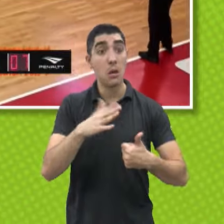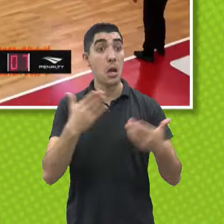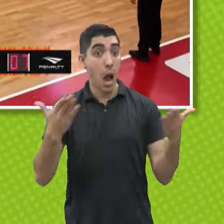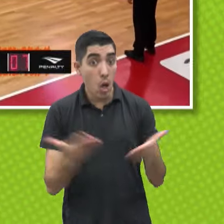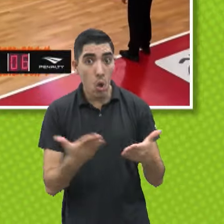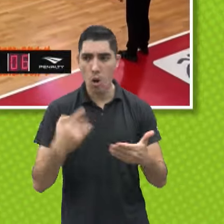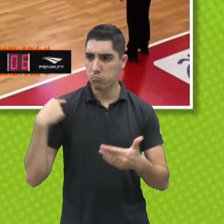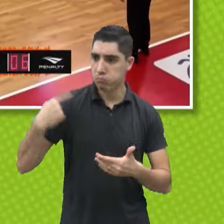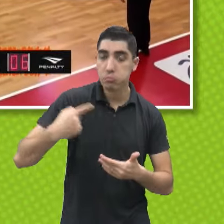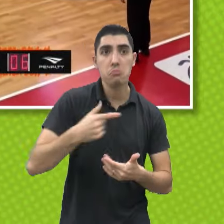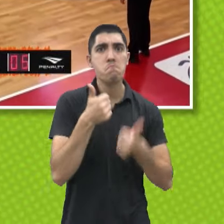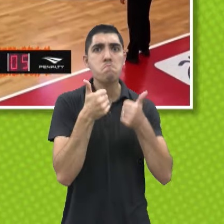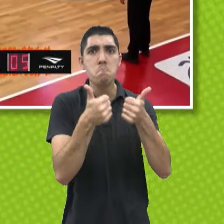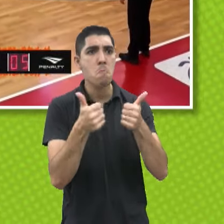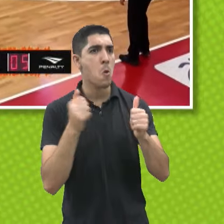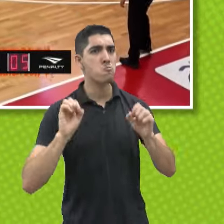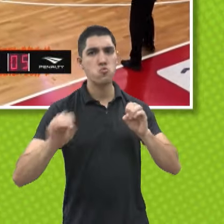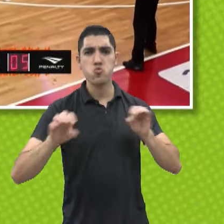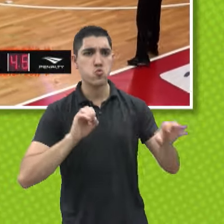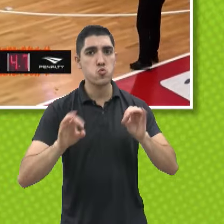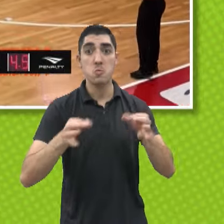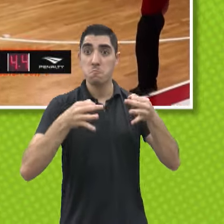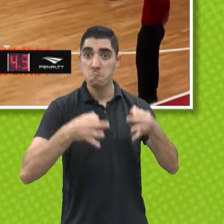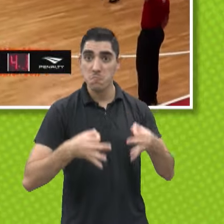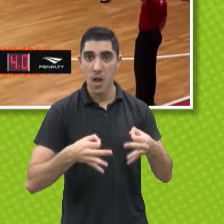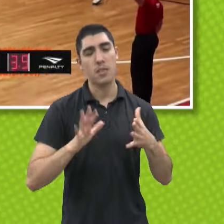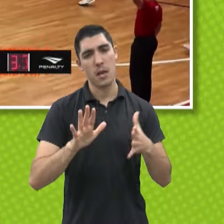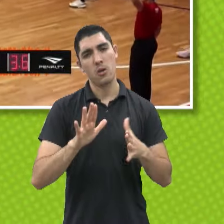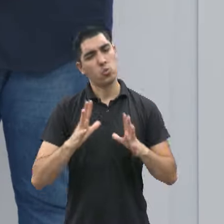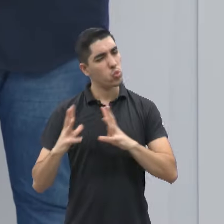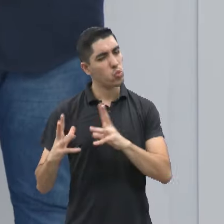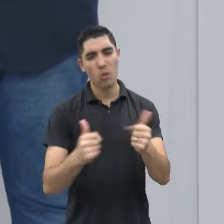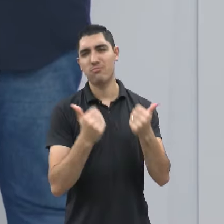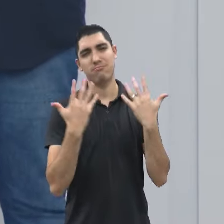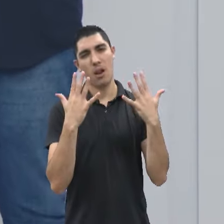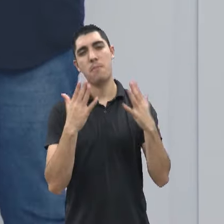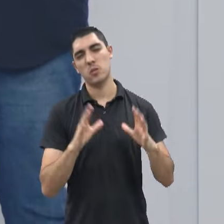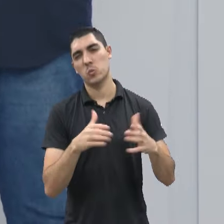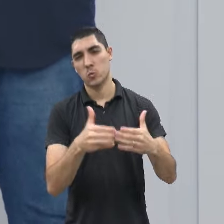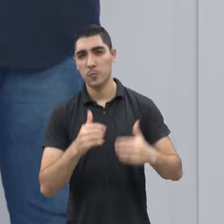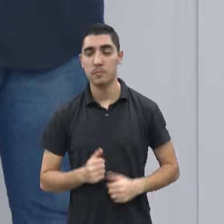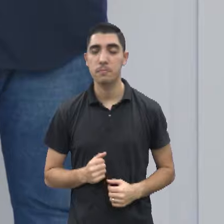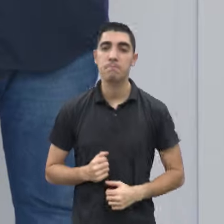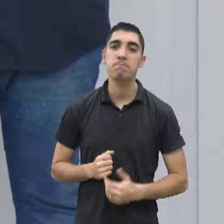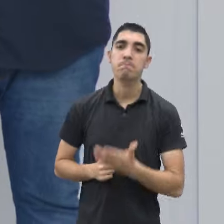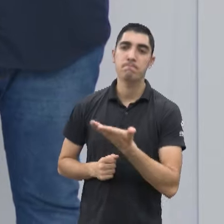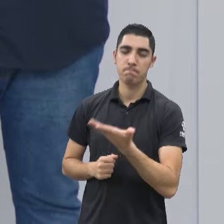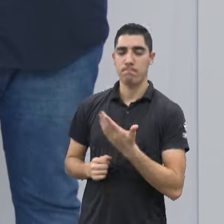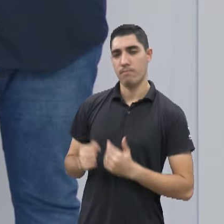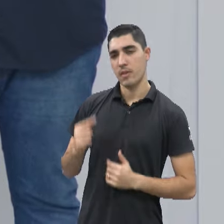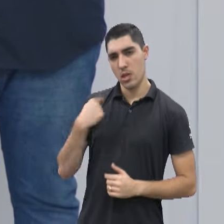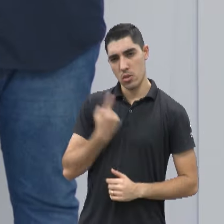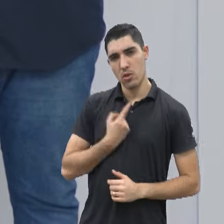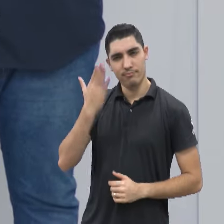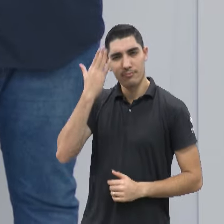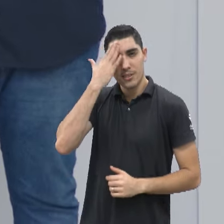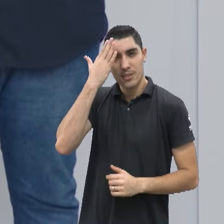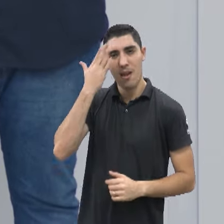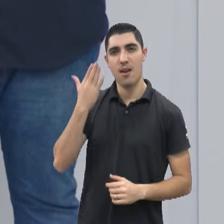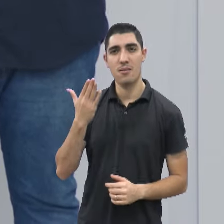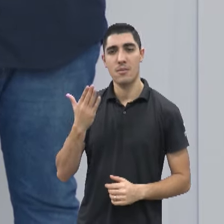uma peça fundamental. Então eu acho que a equipe como um todo está de parabéns. Ô Regis, a gente sabe que você